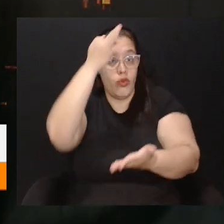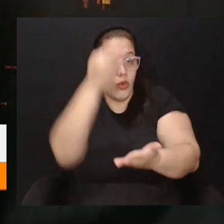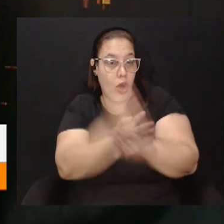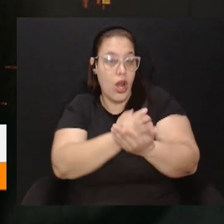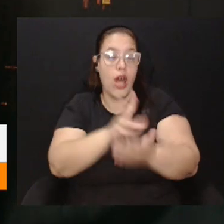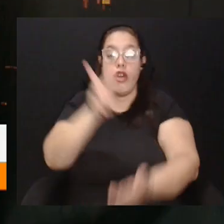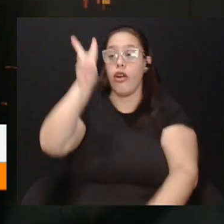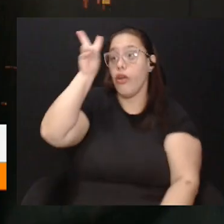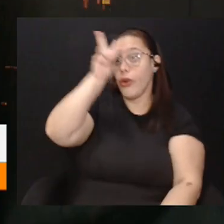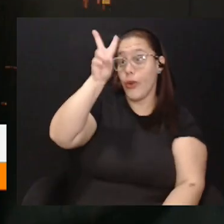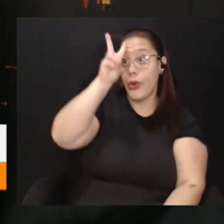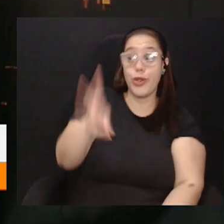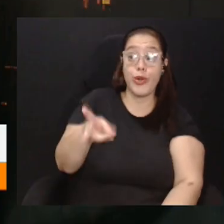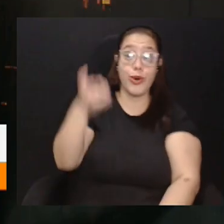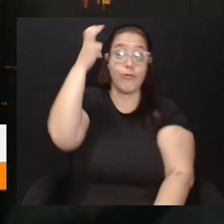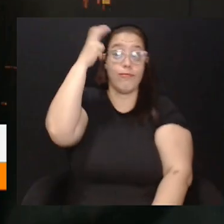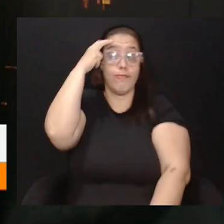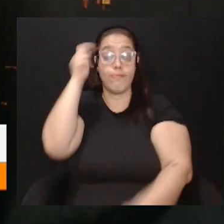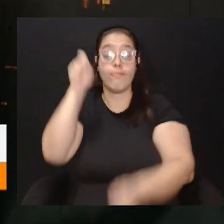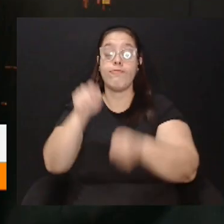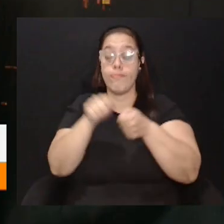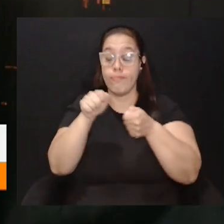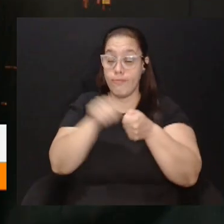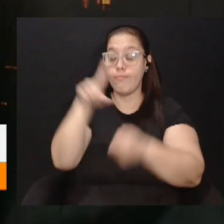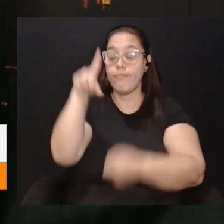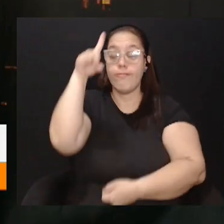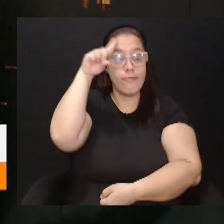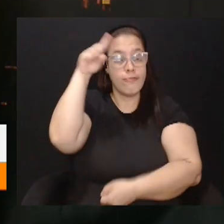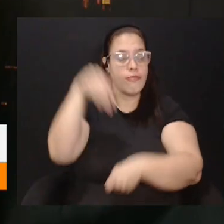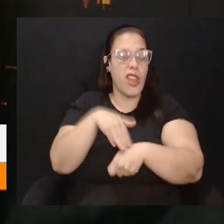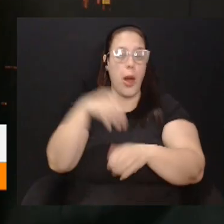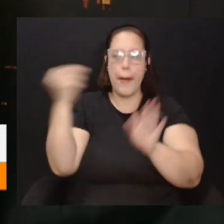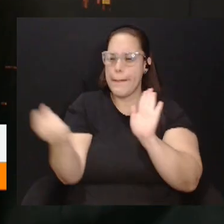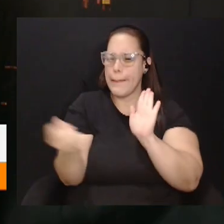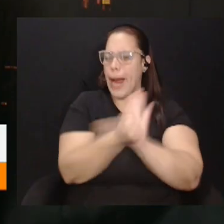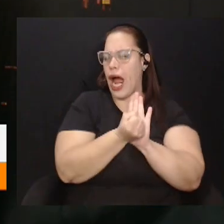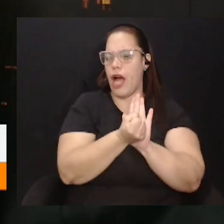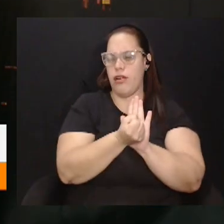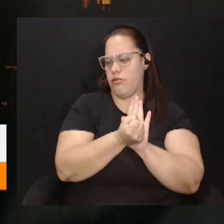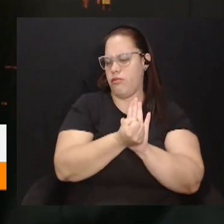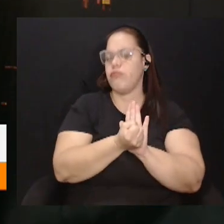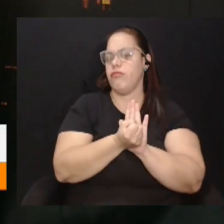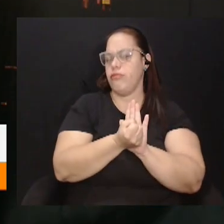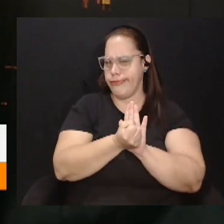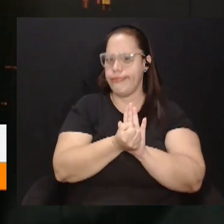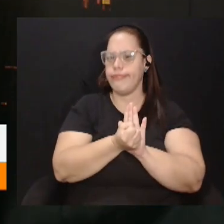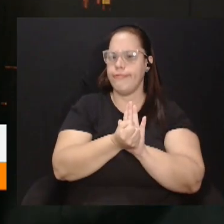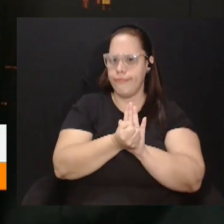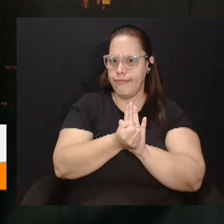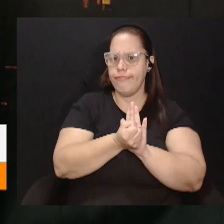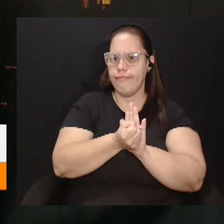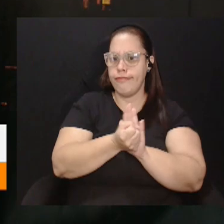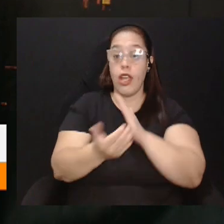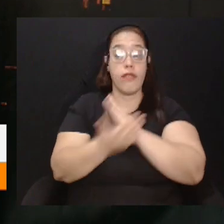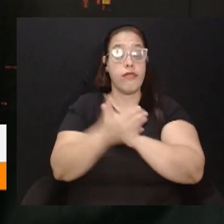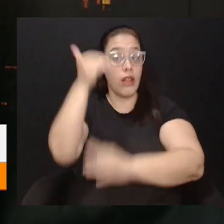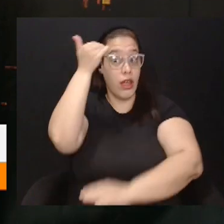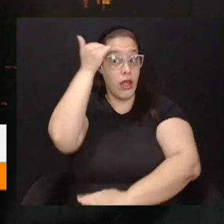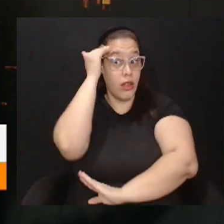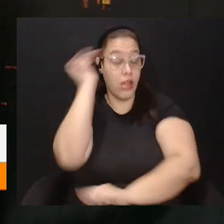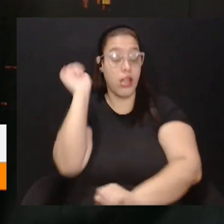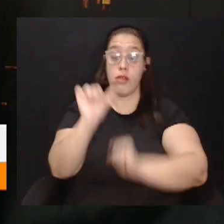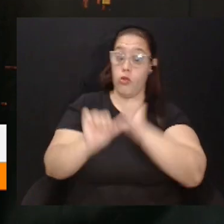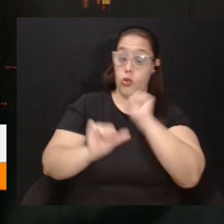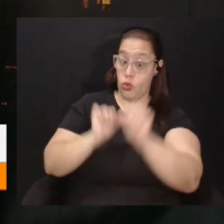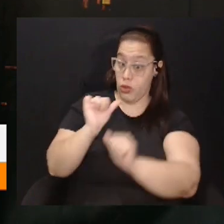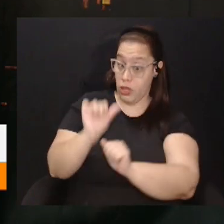cultura, que faz dessa data uma das mais marcantes do mundo, né? Então, para ajudar a gente a entender essas mudanças e também